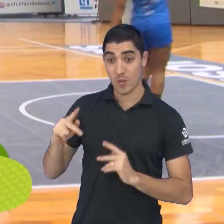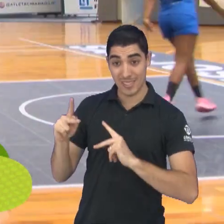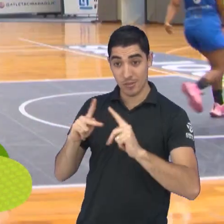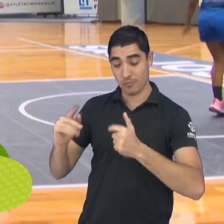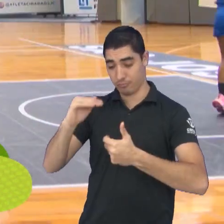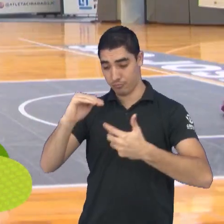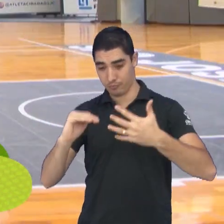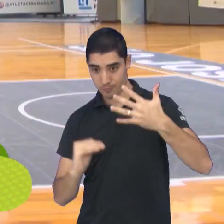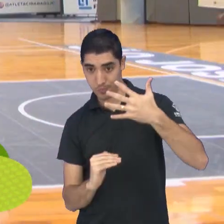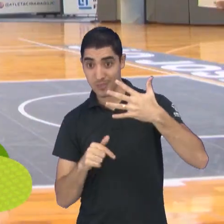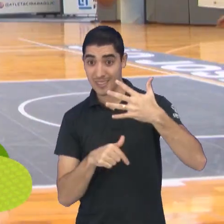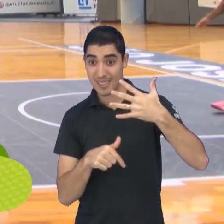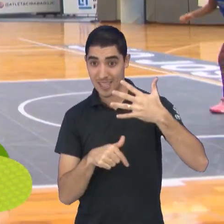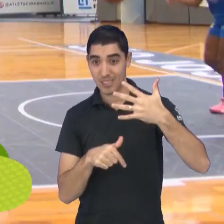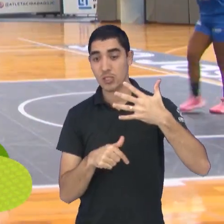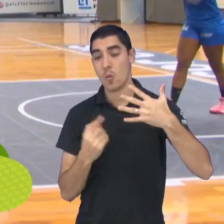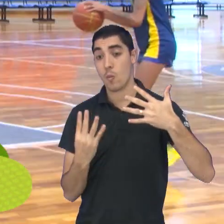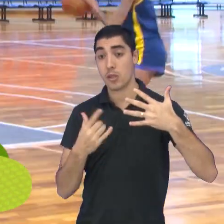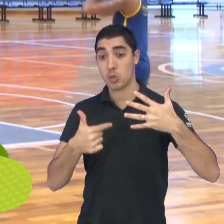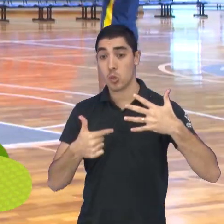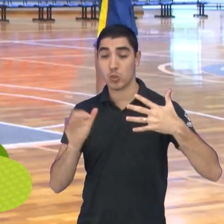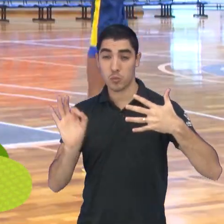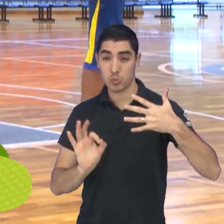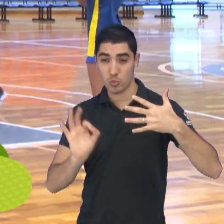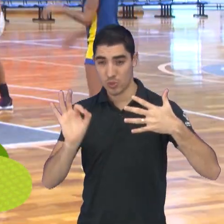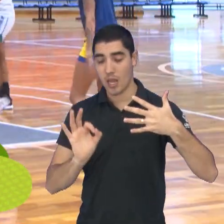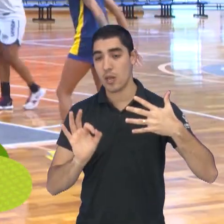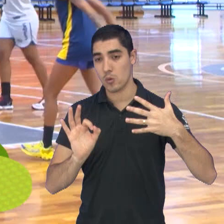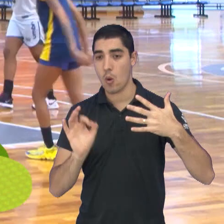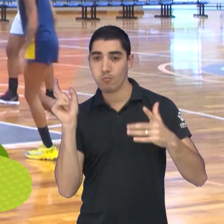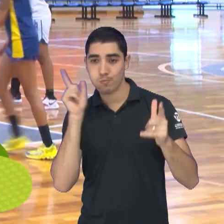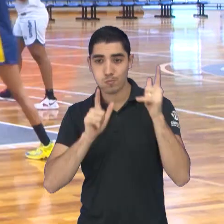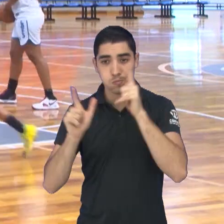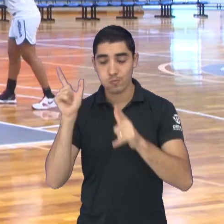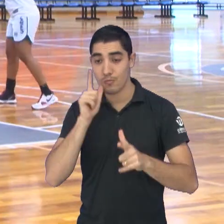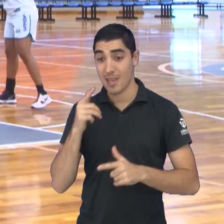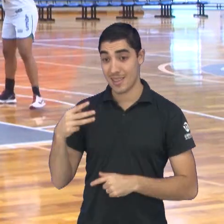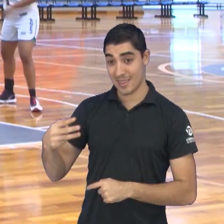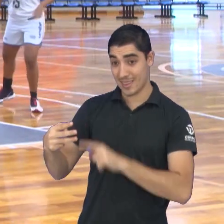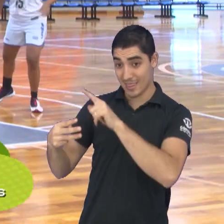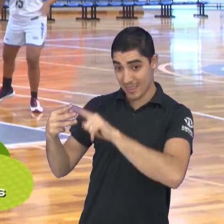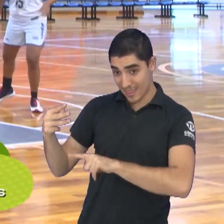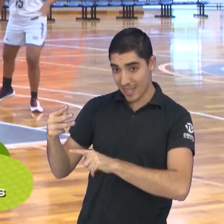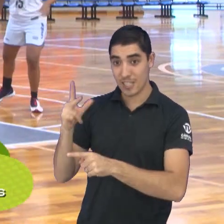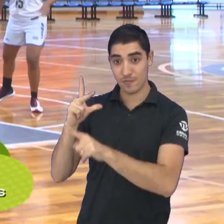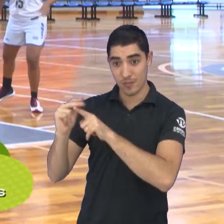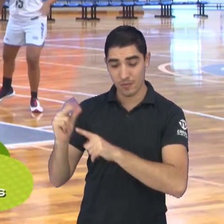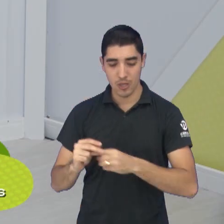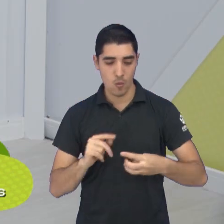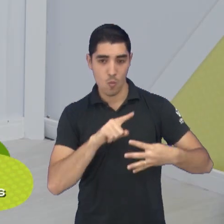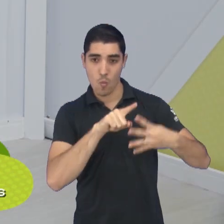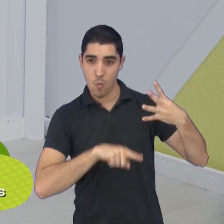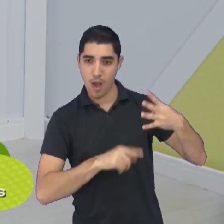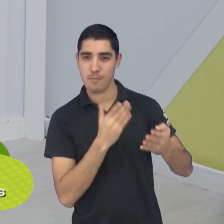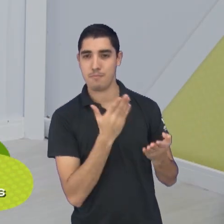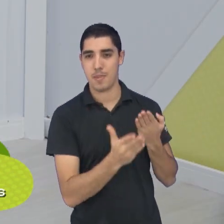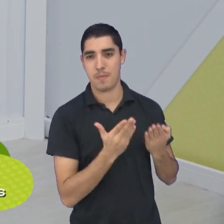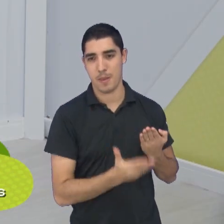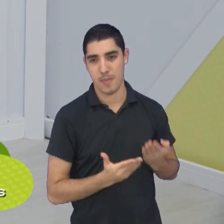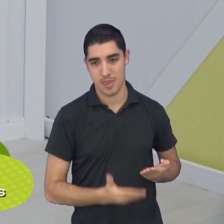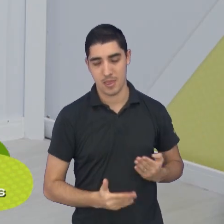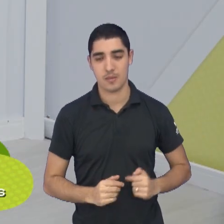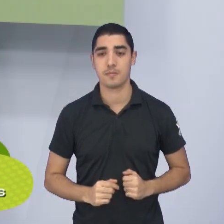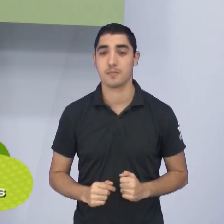aparece na 7ª posição com 42,9% de aproveitamento, sendo 3 vitórias e 4 derrotas em 7 jogos até aqui,